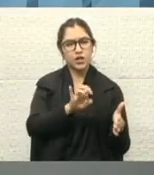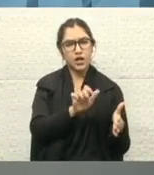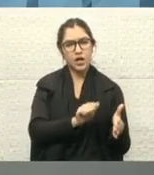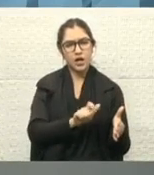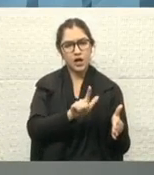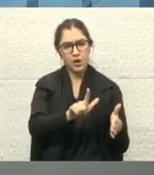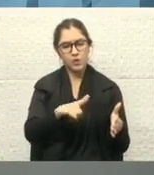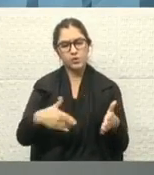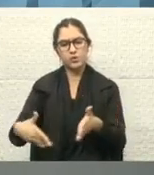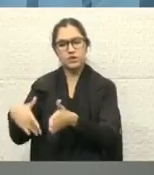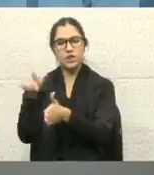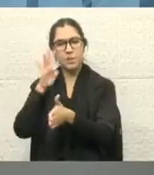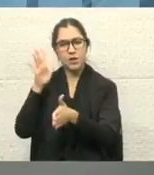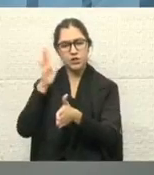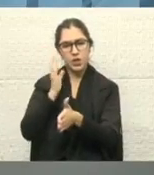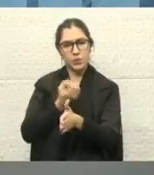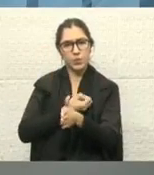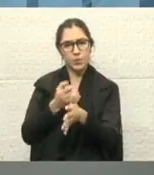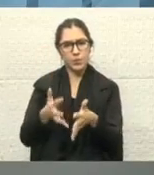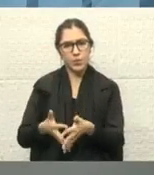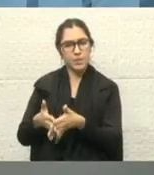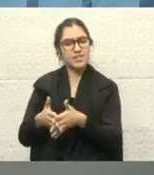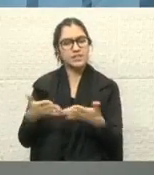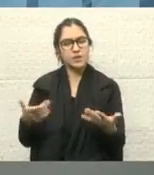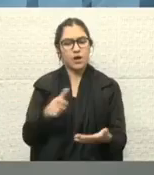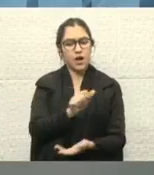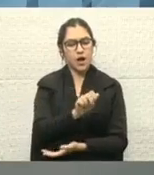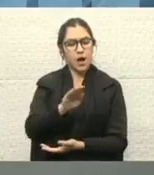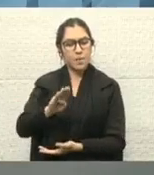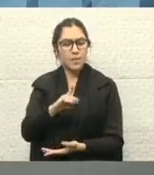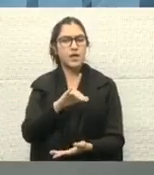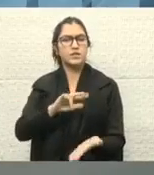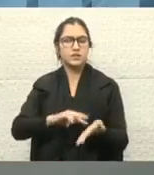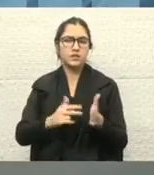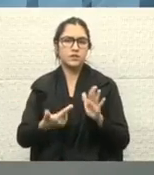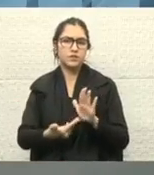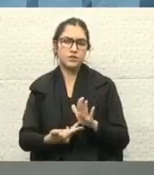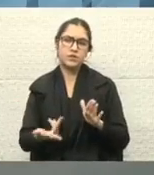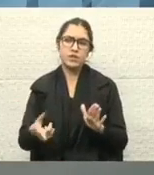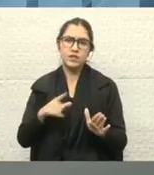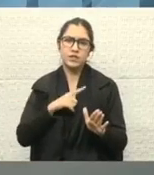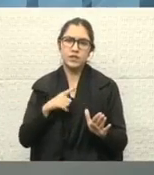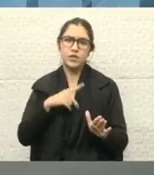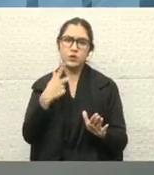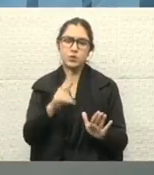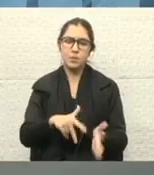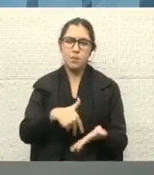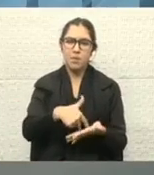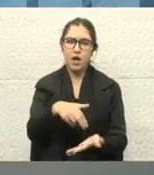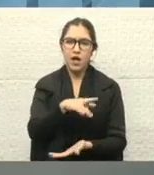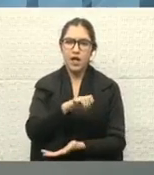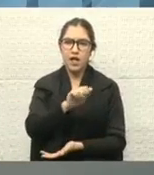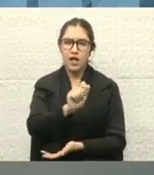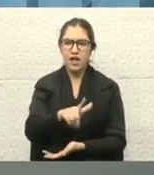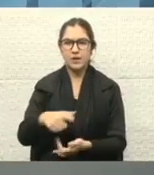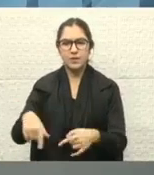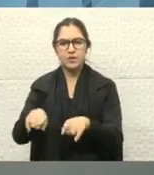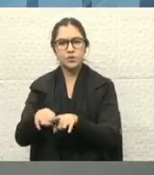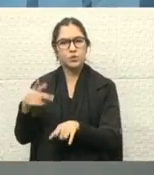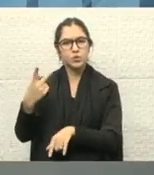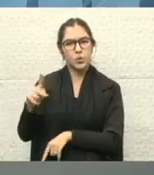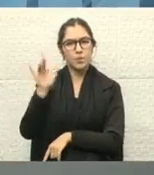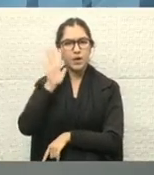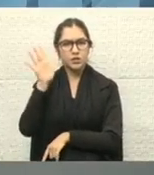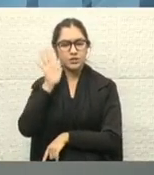parte imaginária de um número complexo. Então, o AB corresponde, respectivamente, à sua parte real e à sua parte